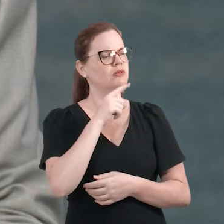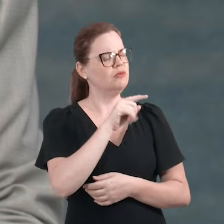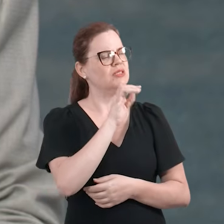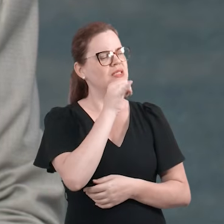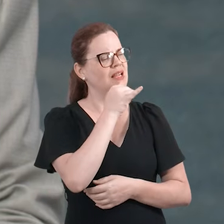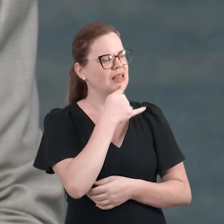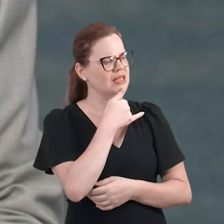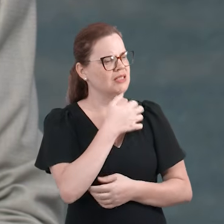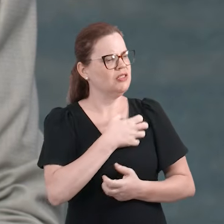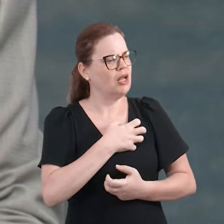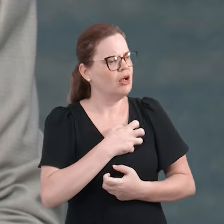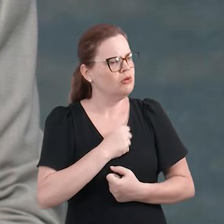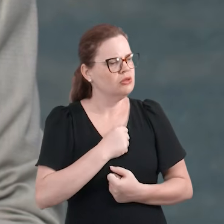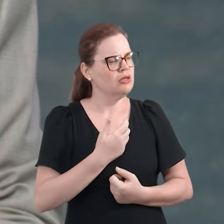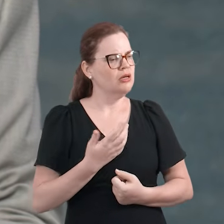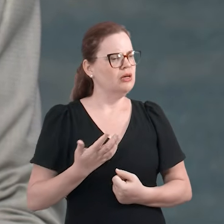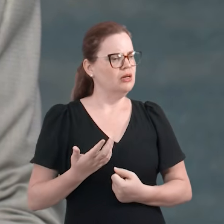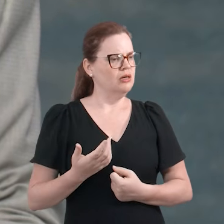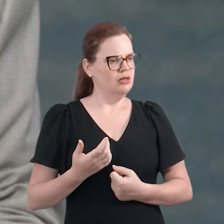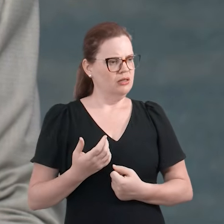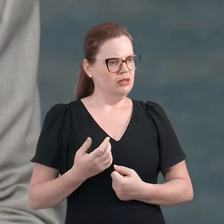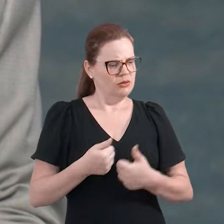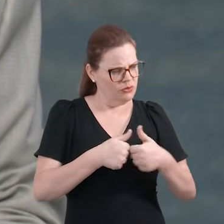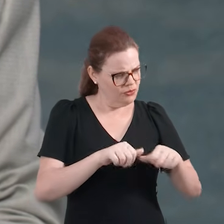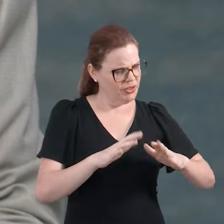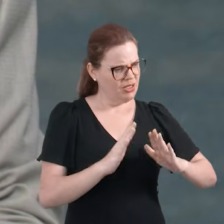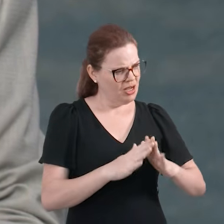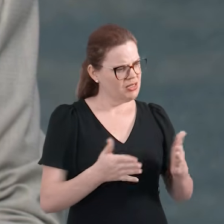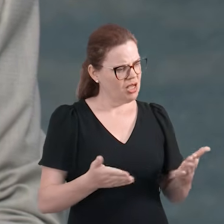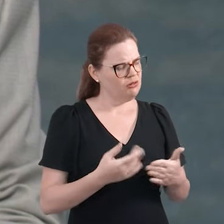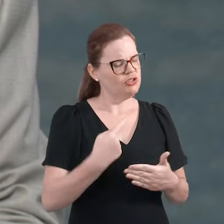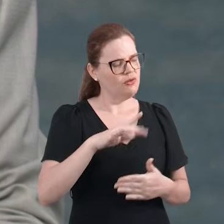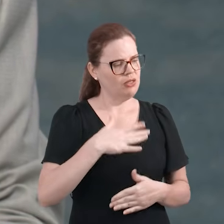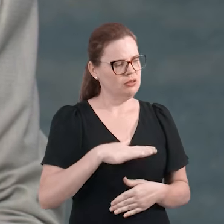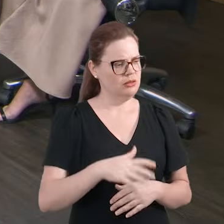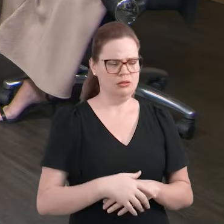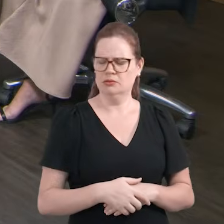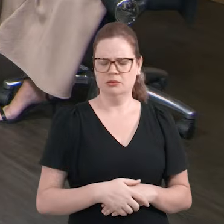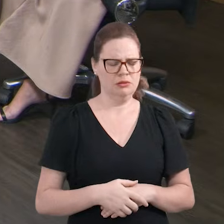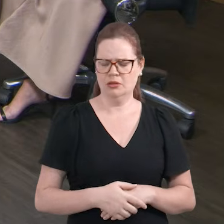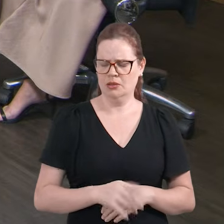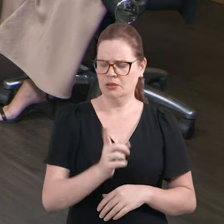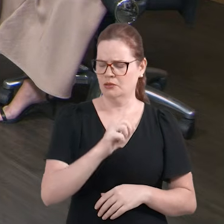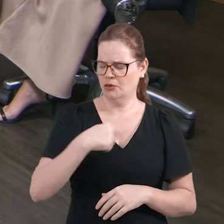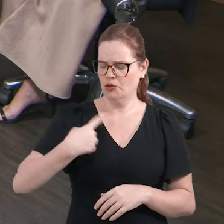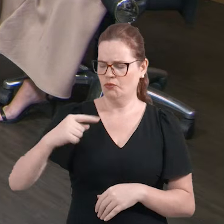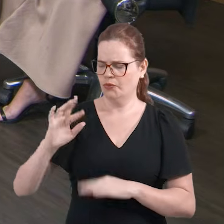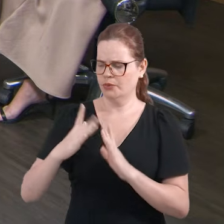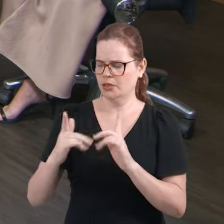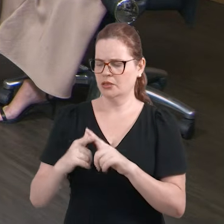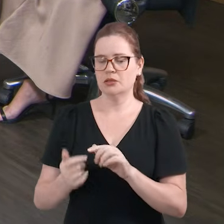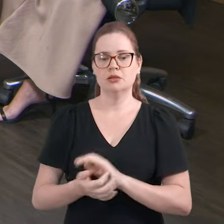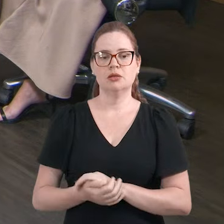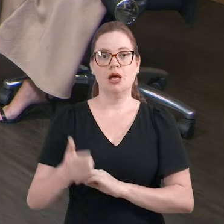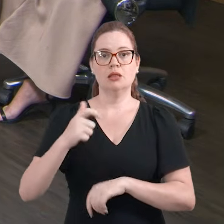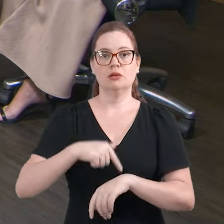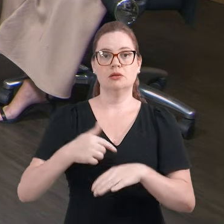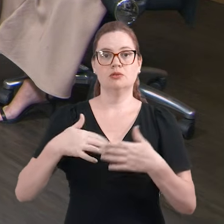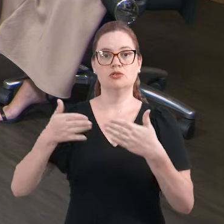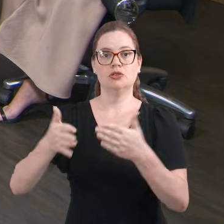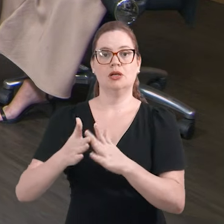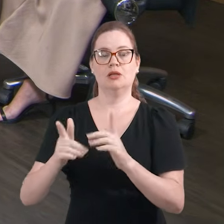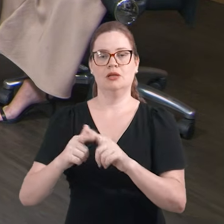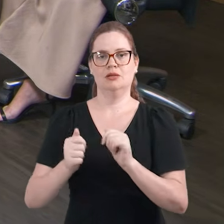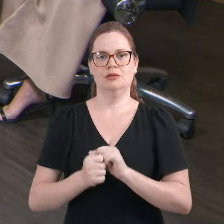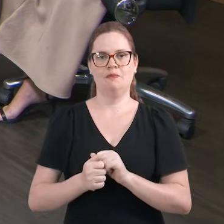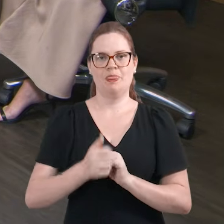triste, está tão angustiado, fica em casa hoje, vai descansar. Eu falei: não, eu vou para a igreja. E quando eu cheguei na igreja daquele